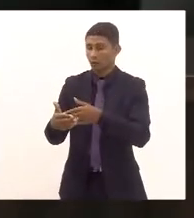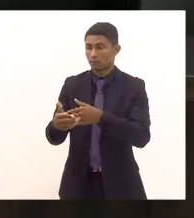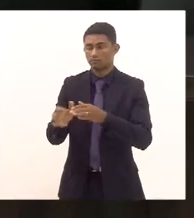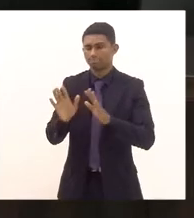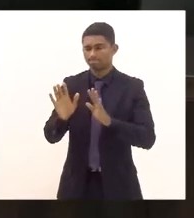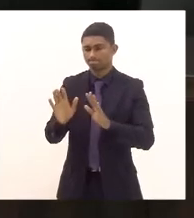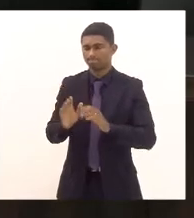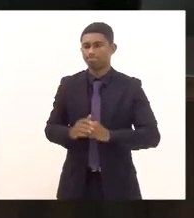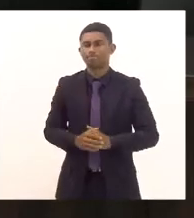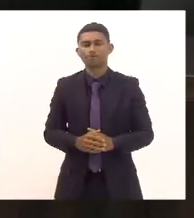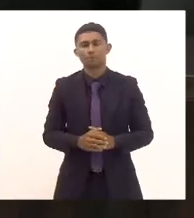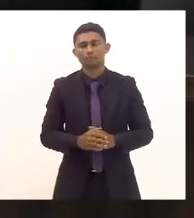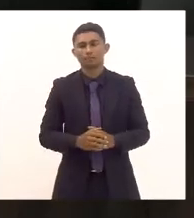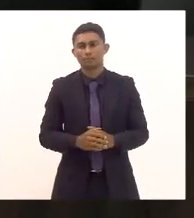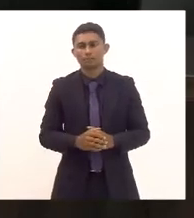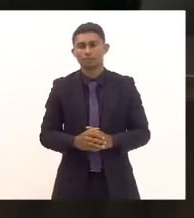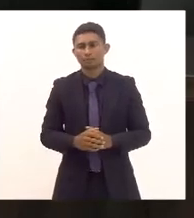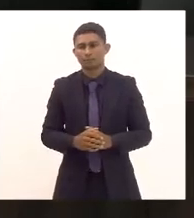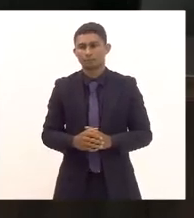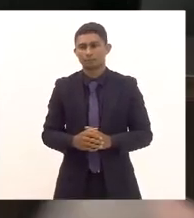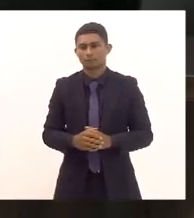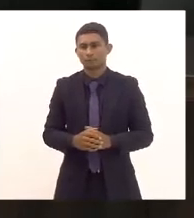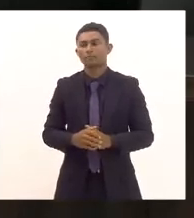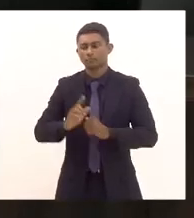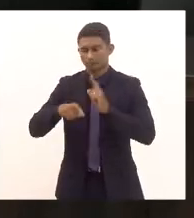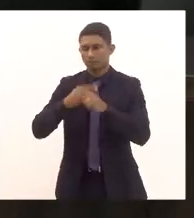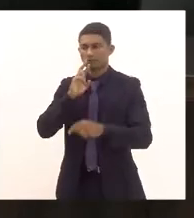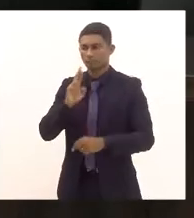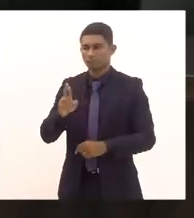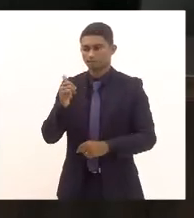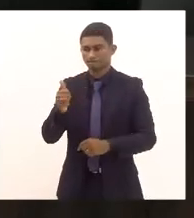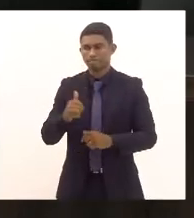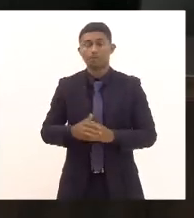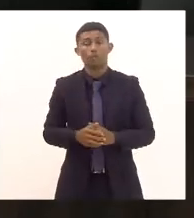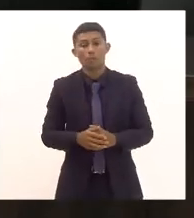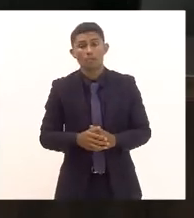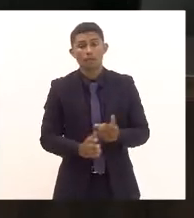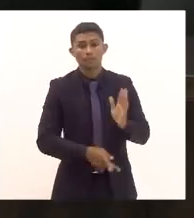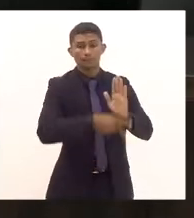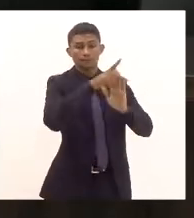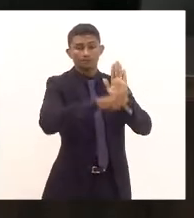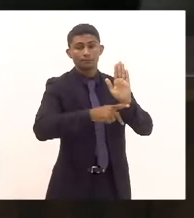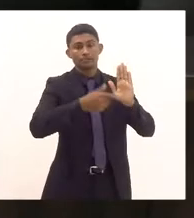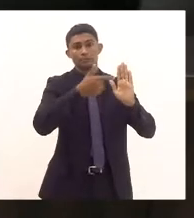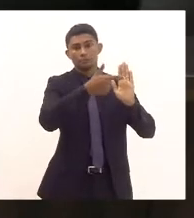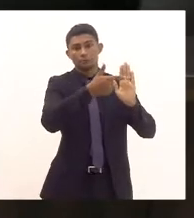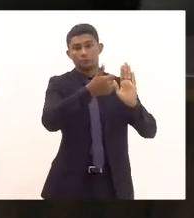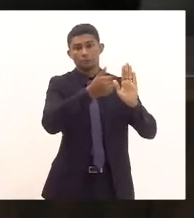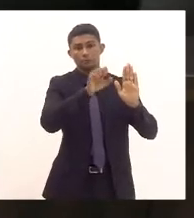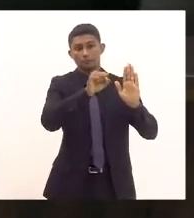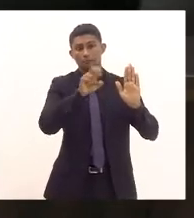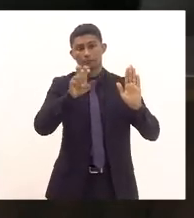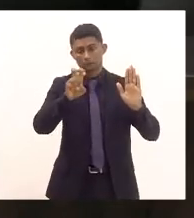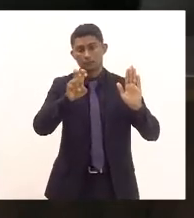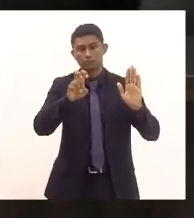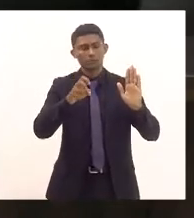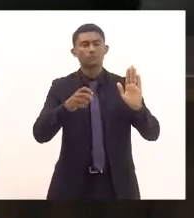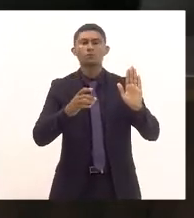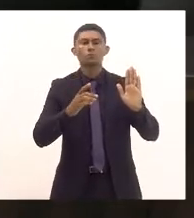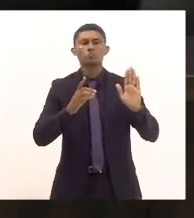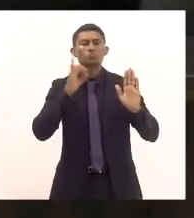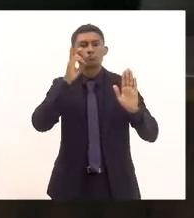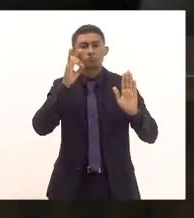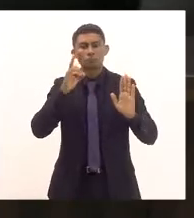já questão de onde você lenço eu vou responder já pode a resolução 1285 e 22 de autoria dos deputados